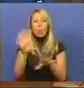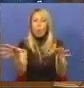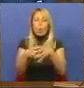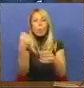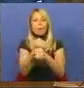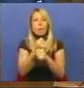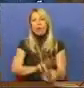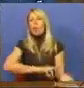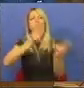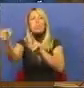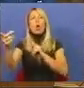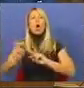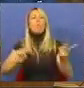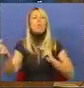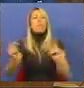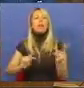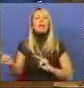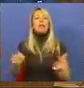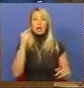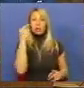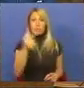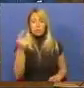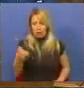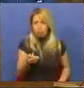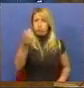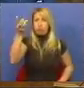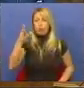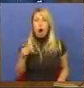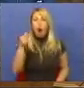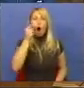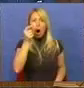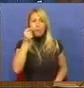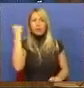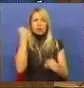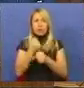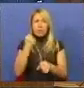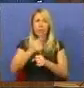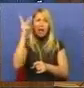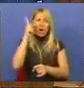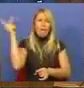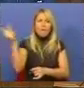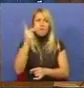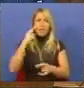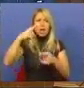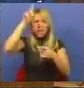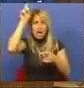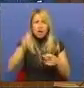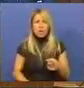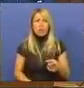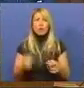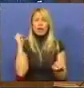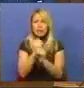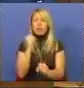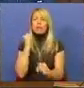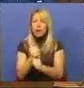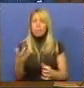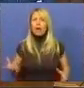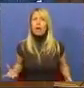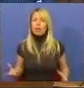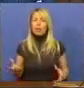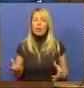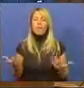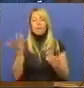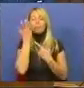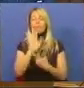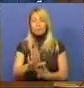especial centenas de homens que deram àquela empresa uma vida inteira de trabalho. Ora, o